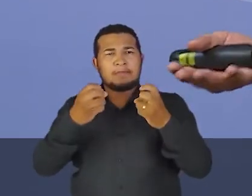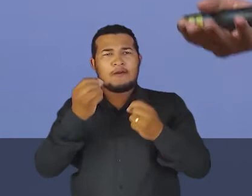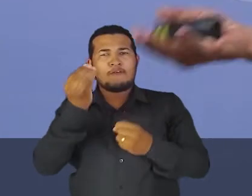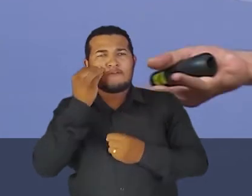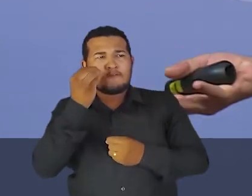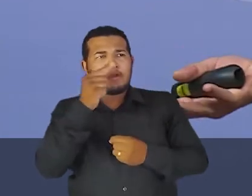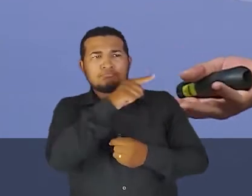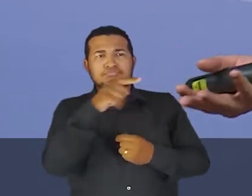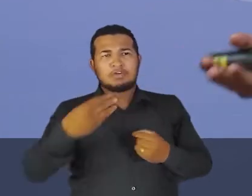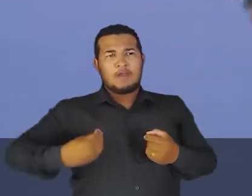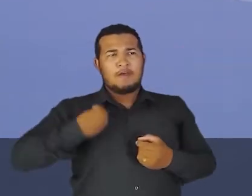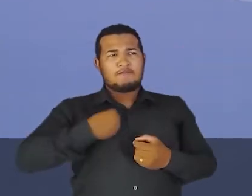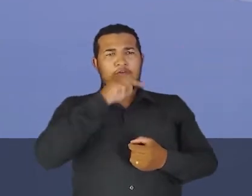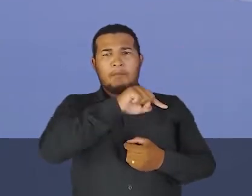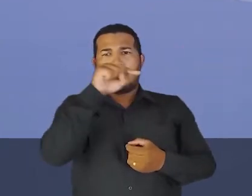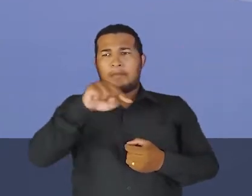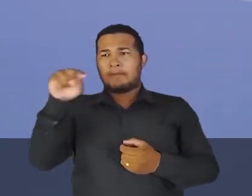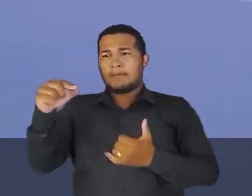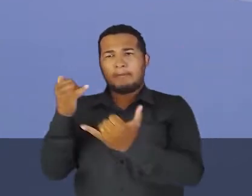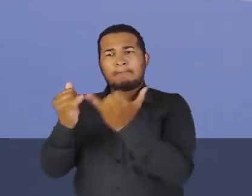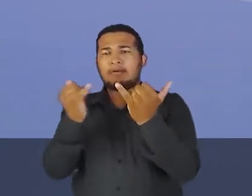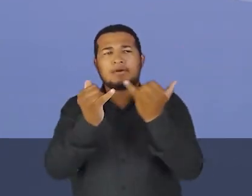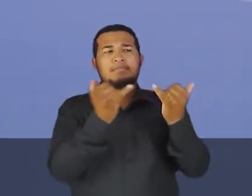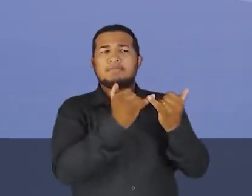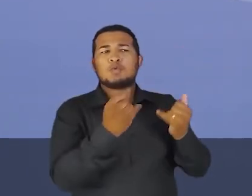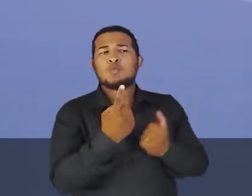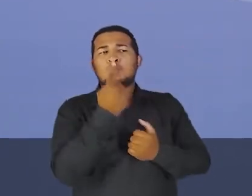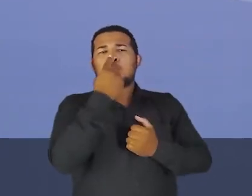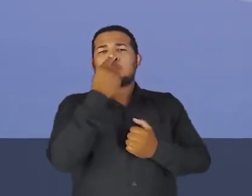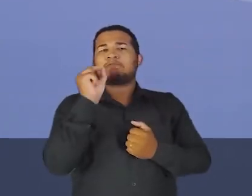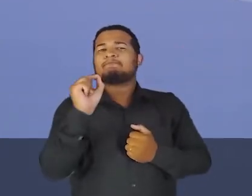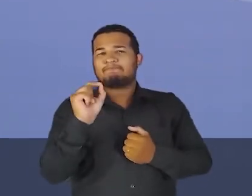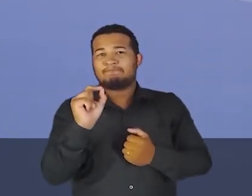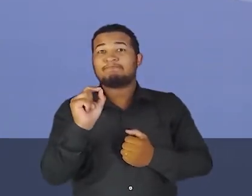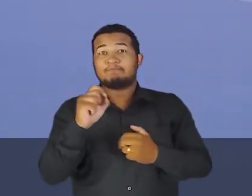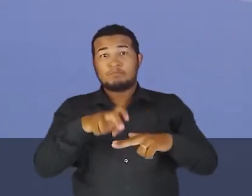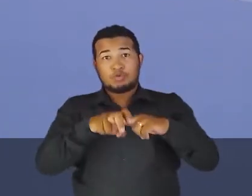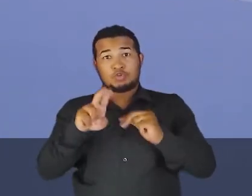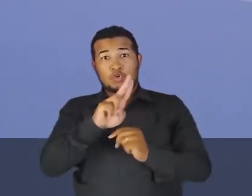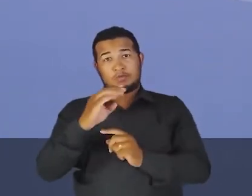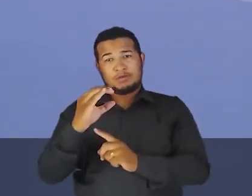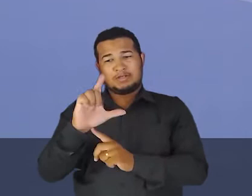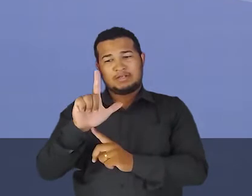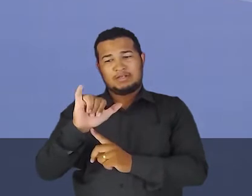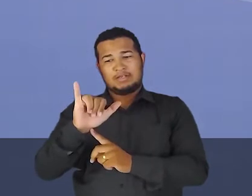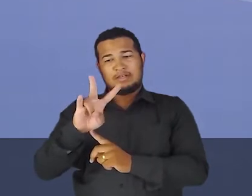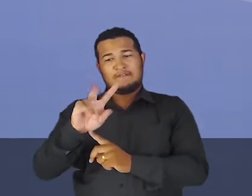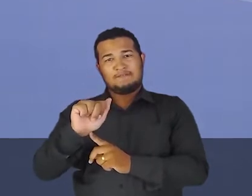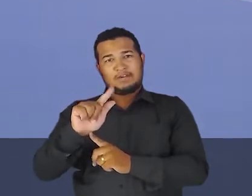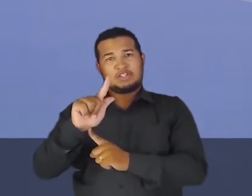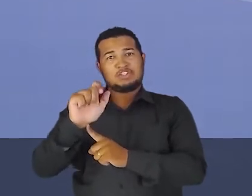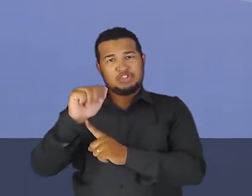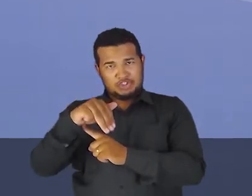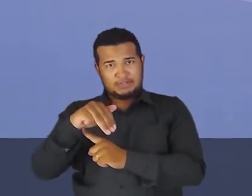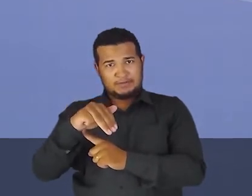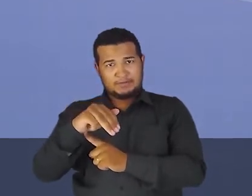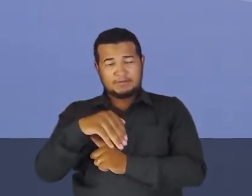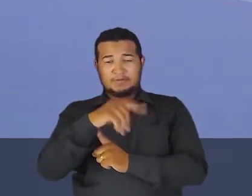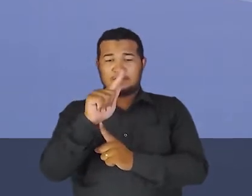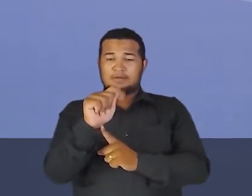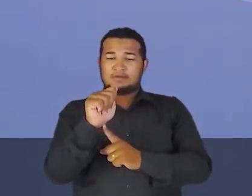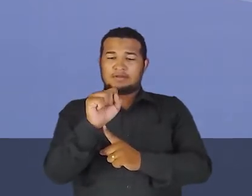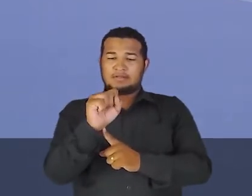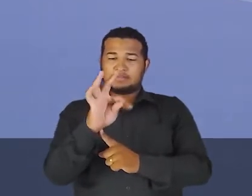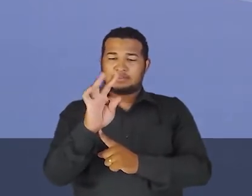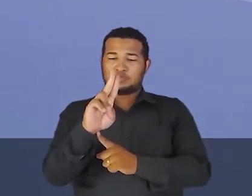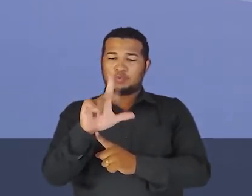parentesco que existe entre os seres vivos. O que eu quero dizer? Que esse processo, chamado de clivagem, gastrulação e organogênese, que são os